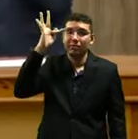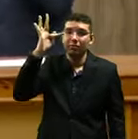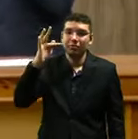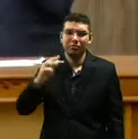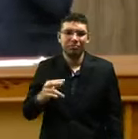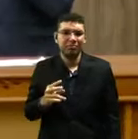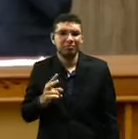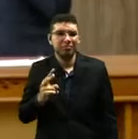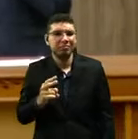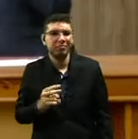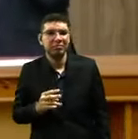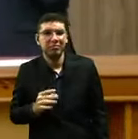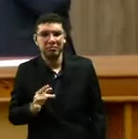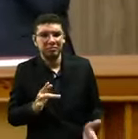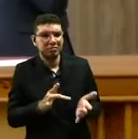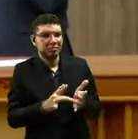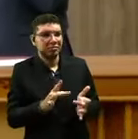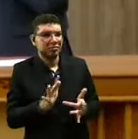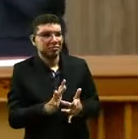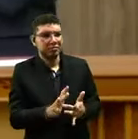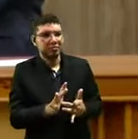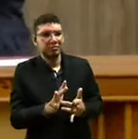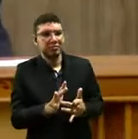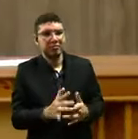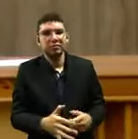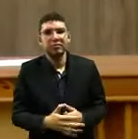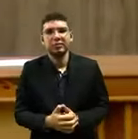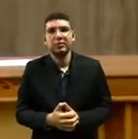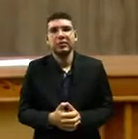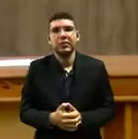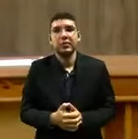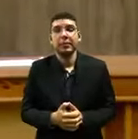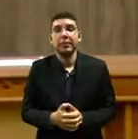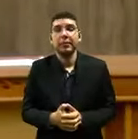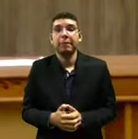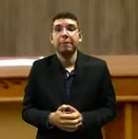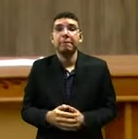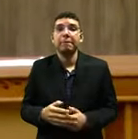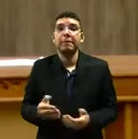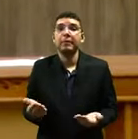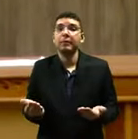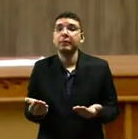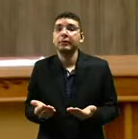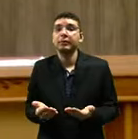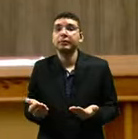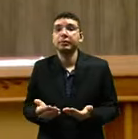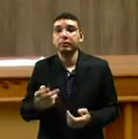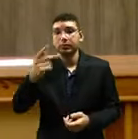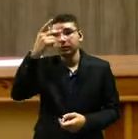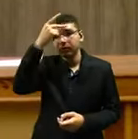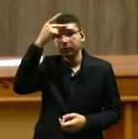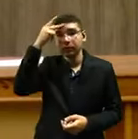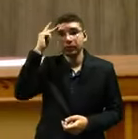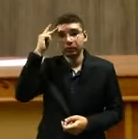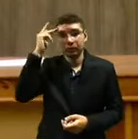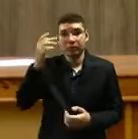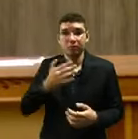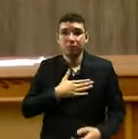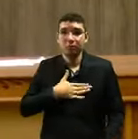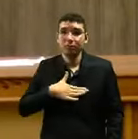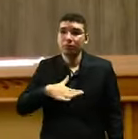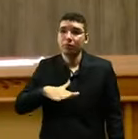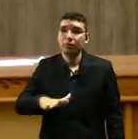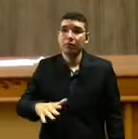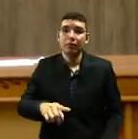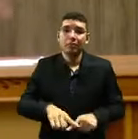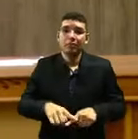como é que o camarada não gosta de Jesus e faz um jantar e convida Jesus olha olha irmão por que